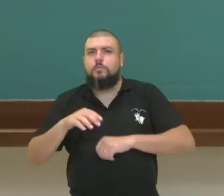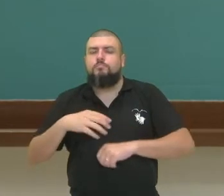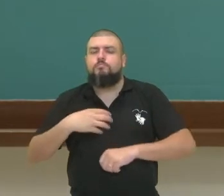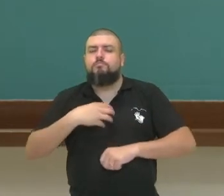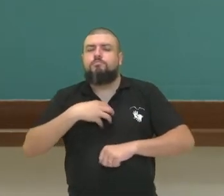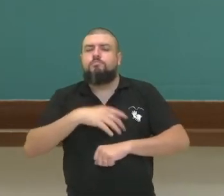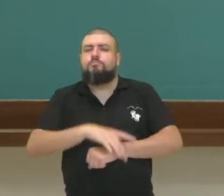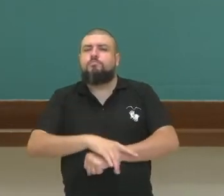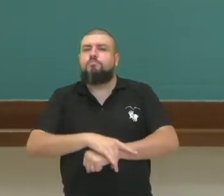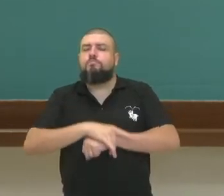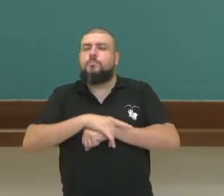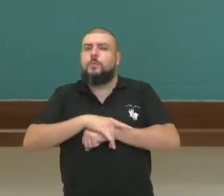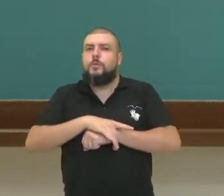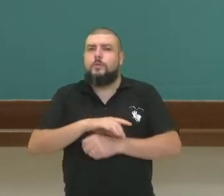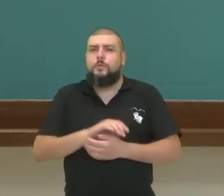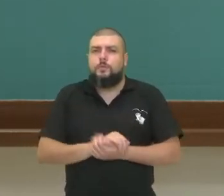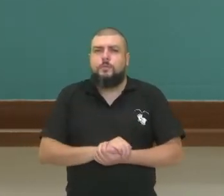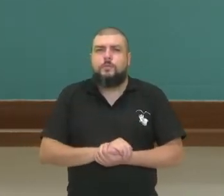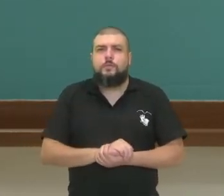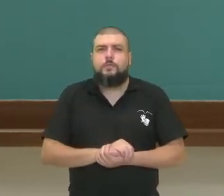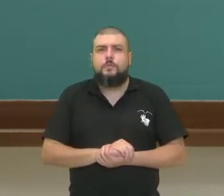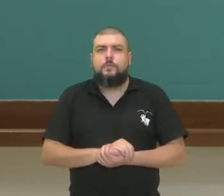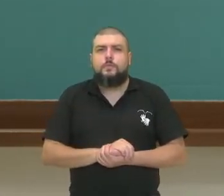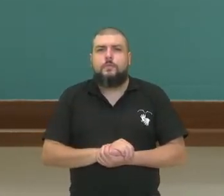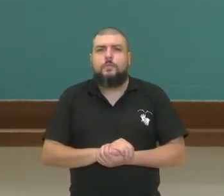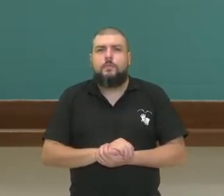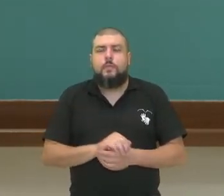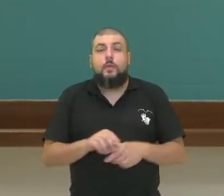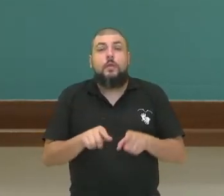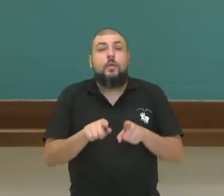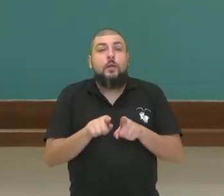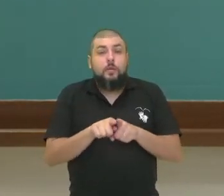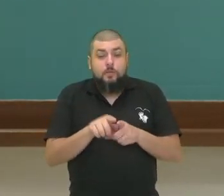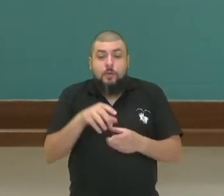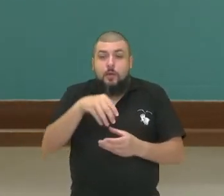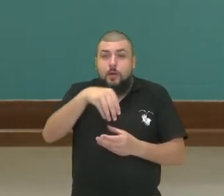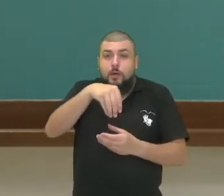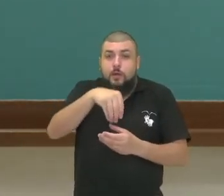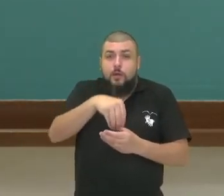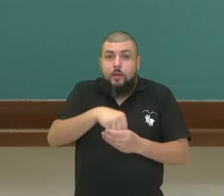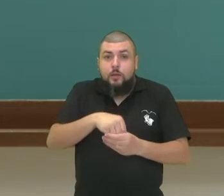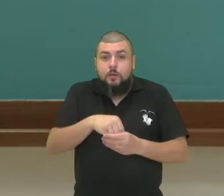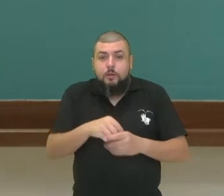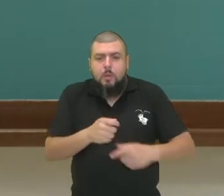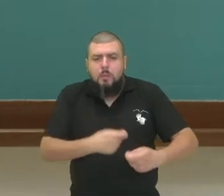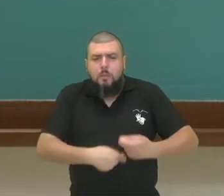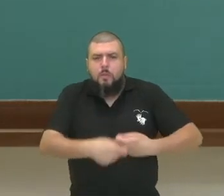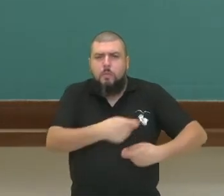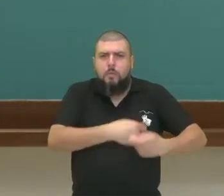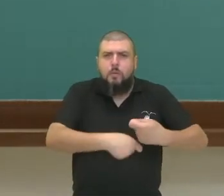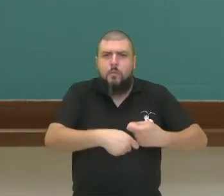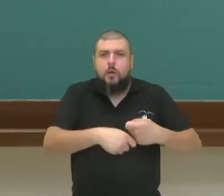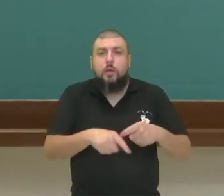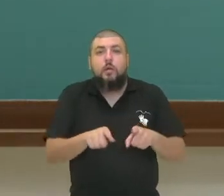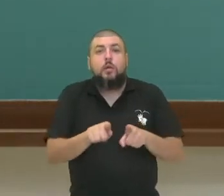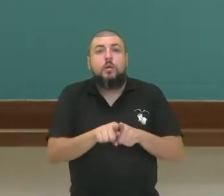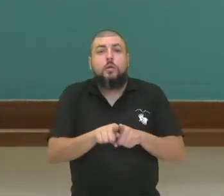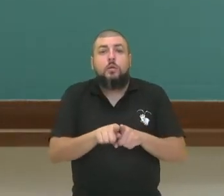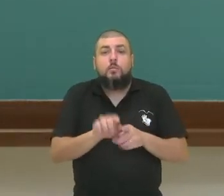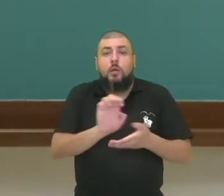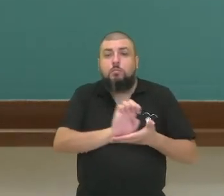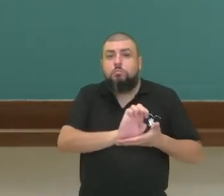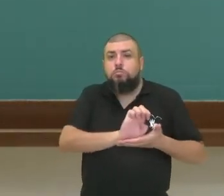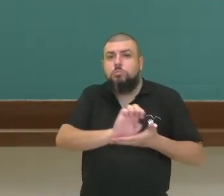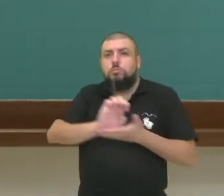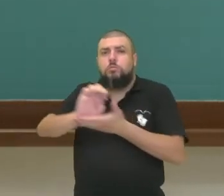se estabelecer no Brasil. Tá? E o desenvolvimento de mercado interno e das exportações. Tudo isso aí, então, são